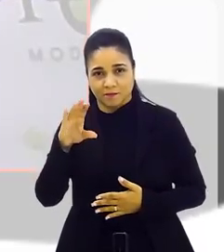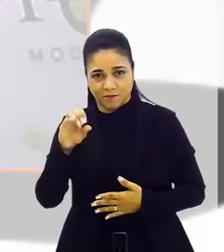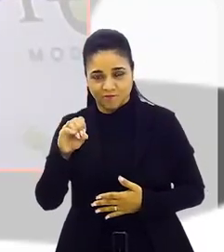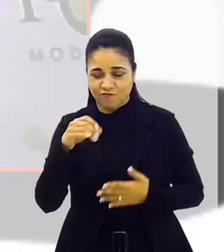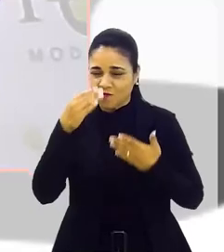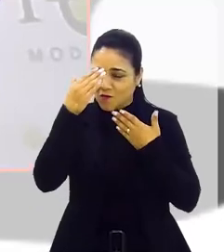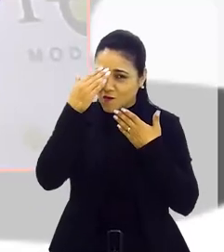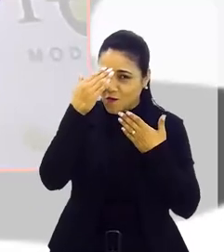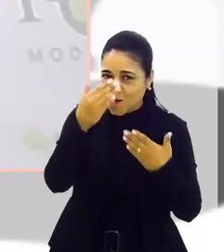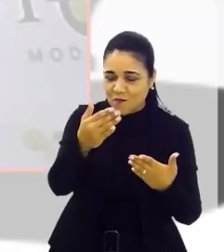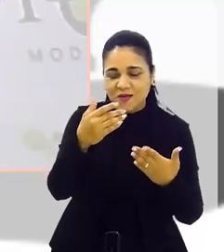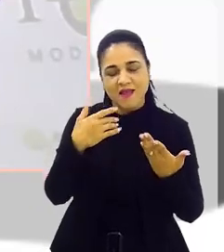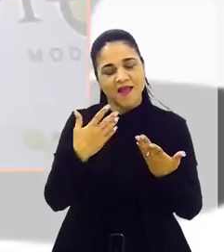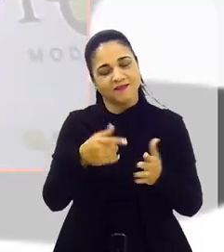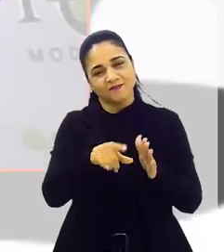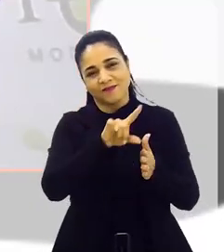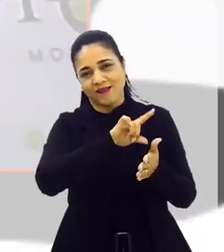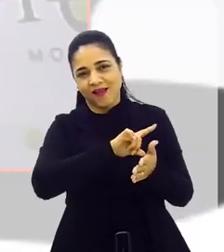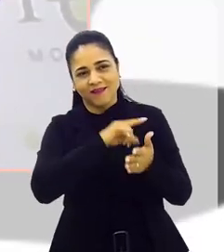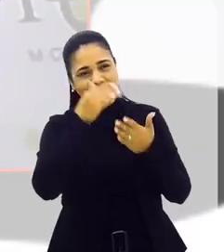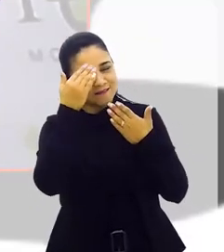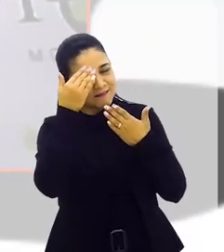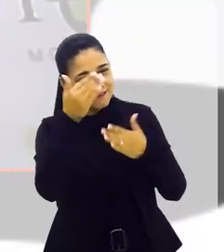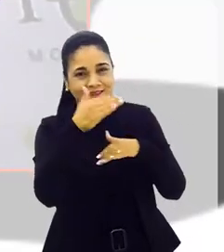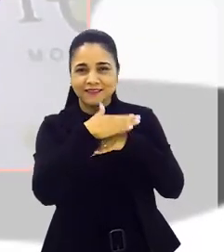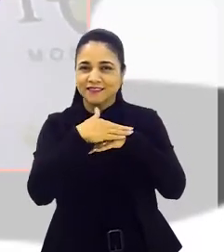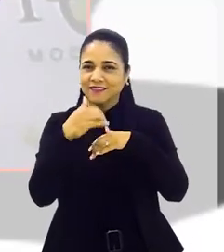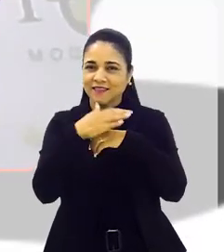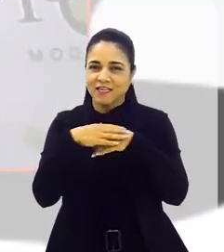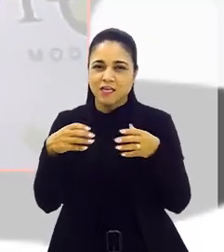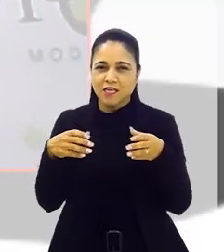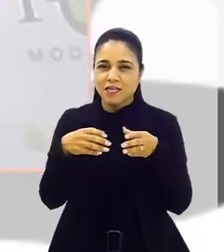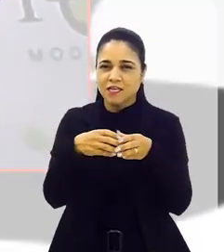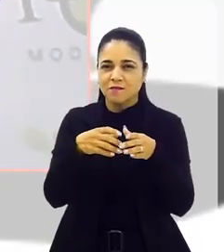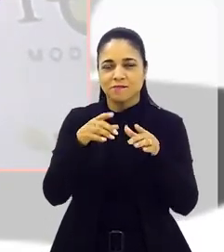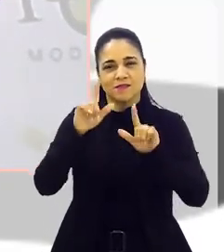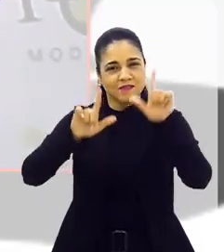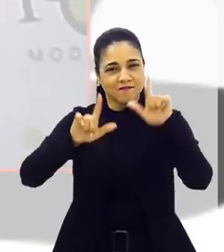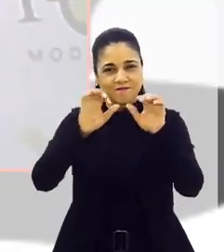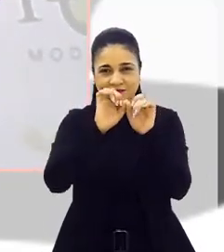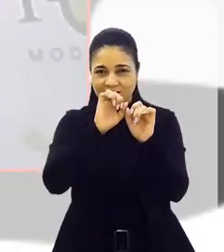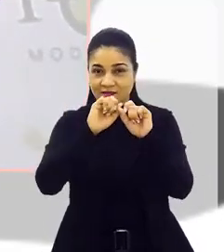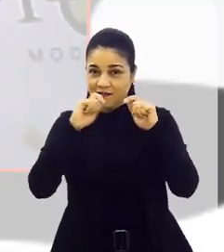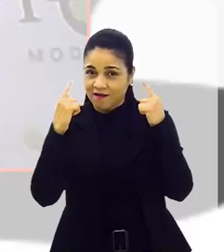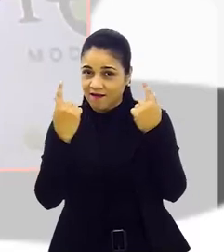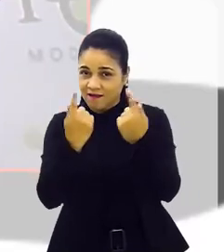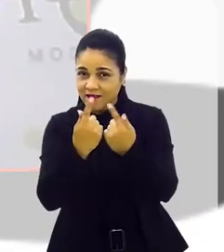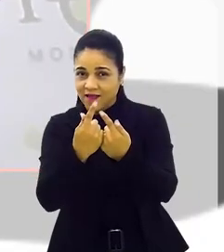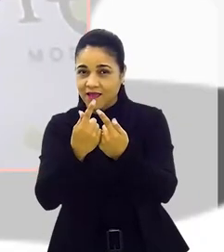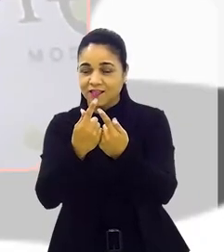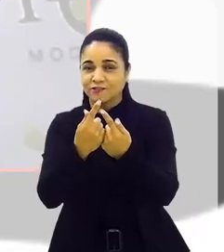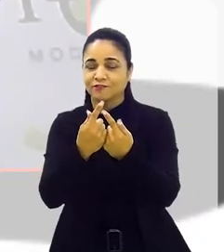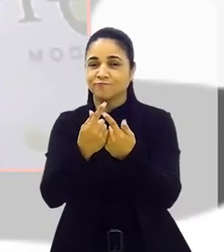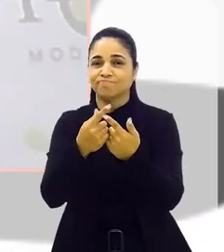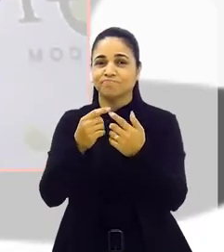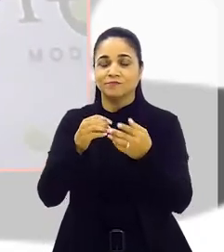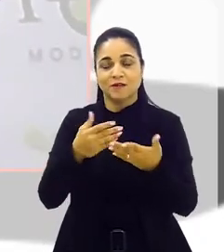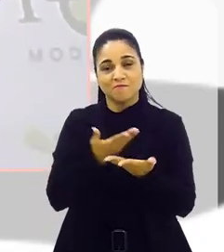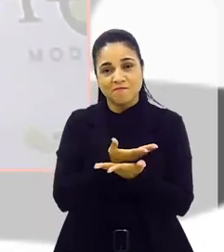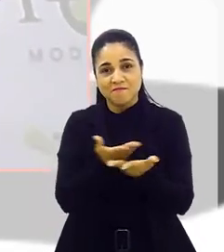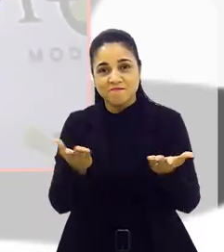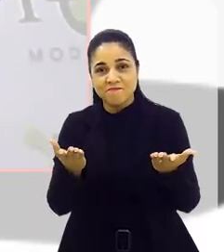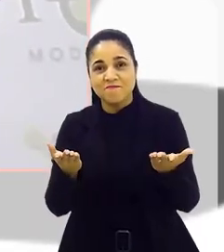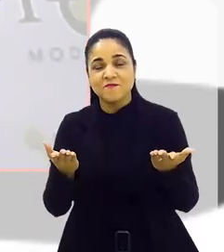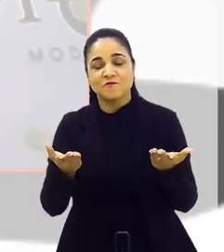Querida, muito obrigado. Antes de qualquer coisa, quero agradecer o carinho, agradecer toda a equipe da TV Alerj pelo espaço, porque a